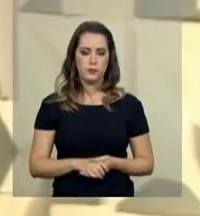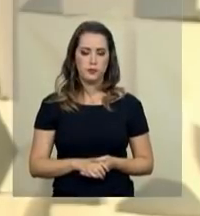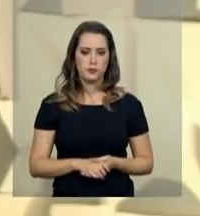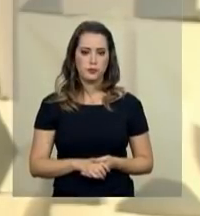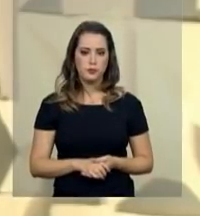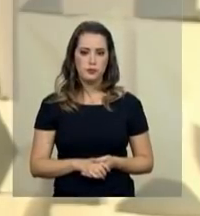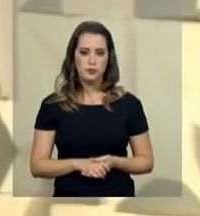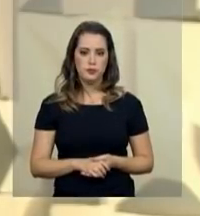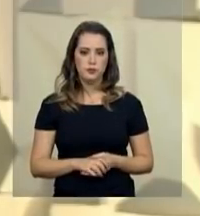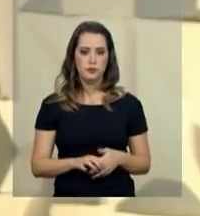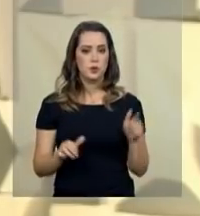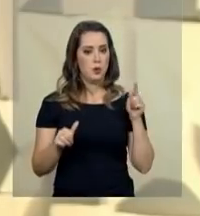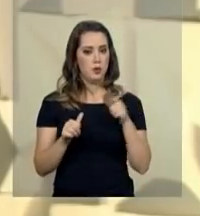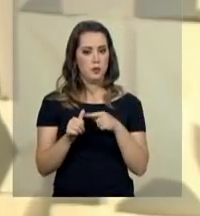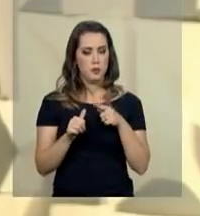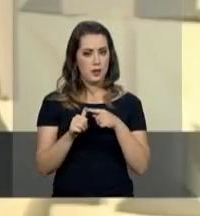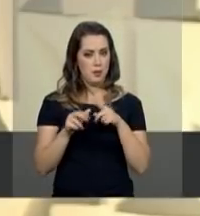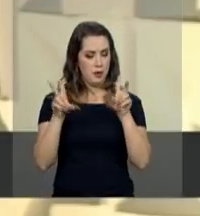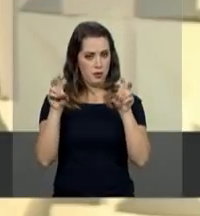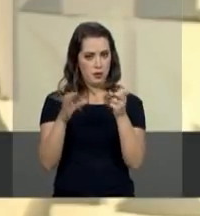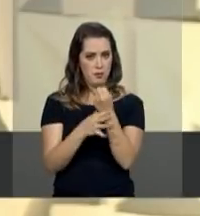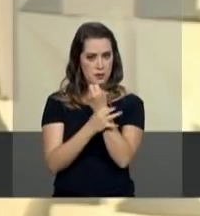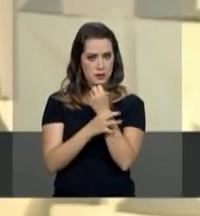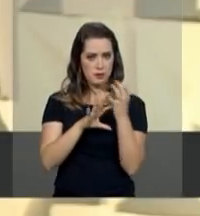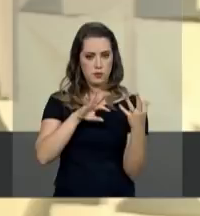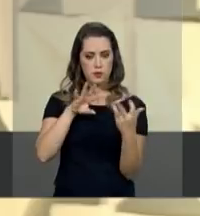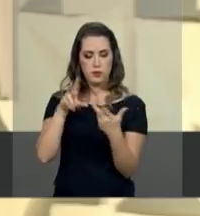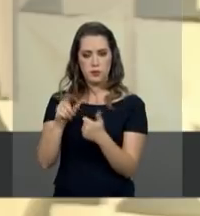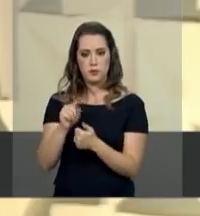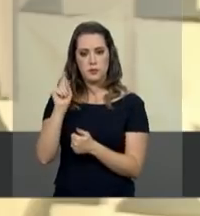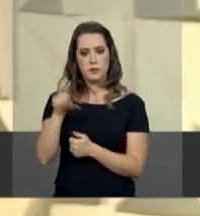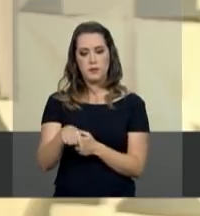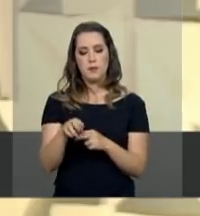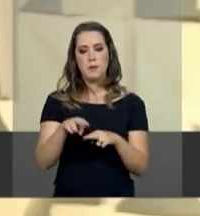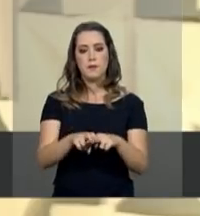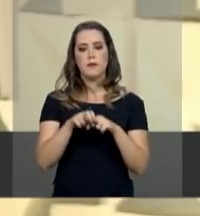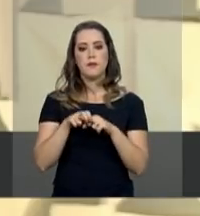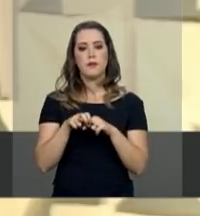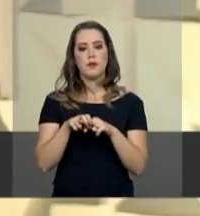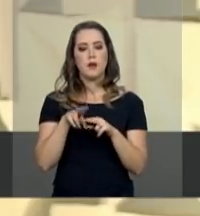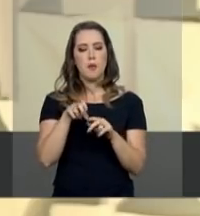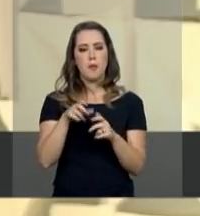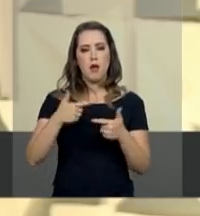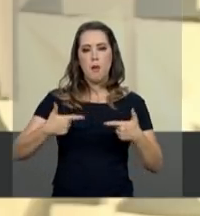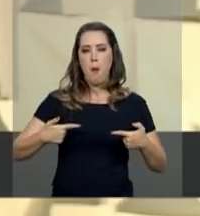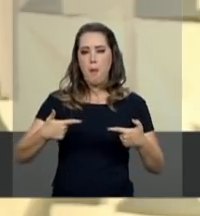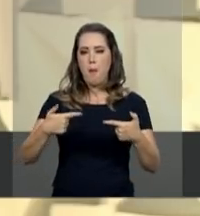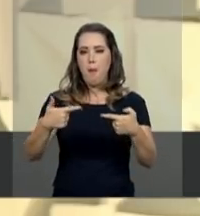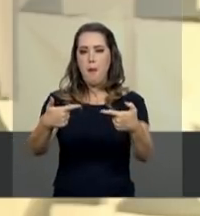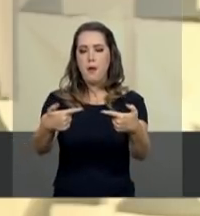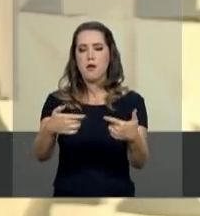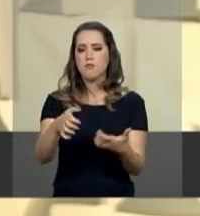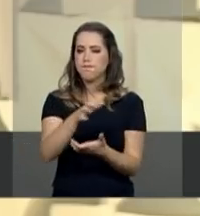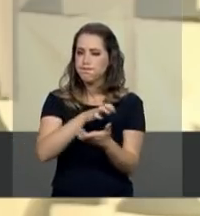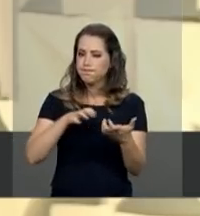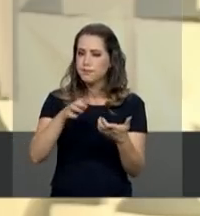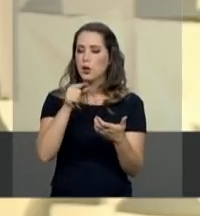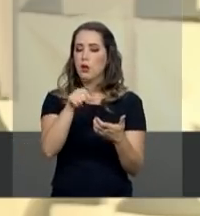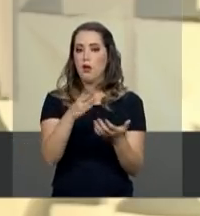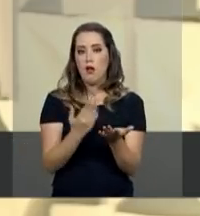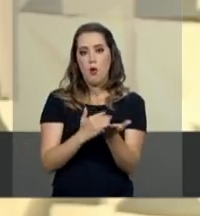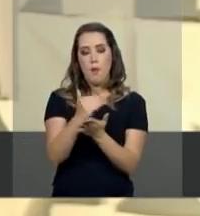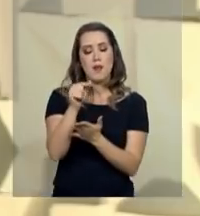O primeiro grande tema é a questão da segurança internacional, até pela guerra, enfim, né, ela surge por